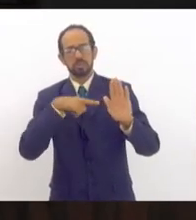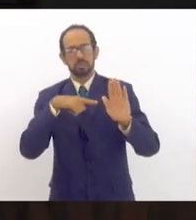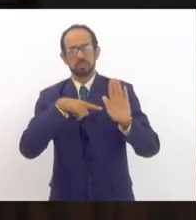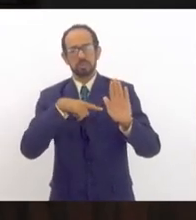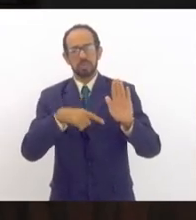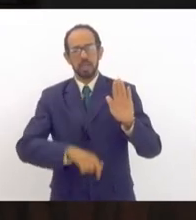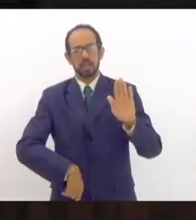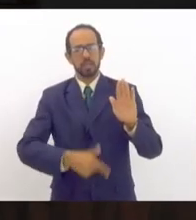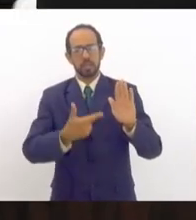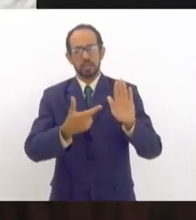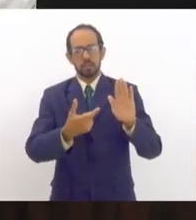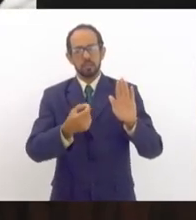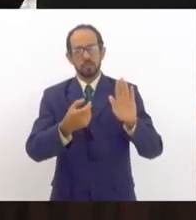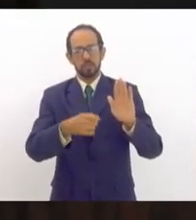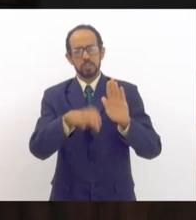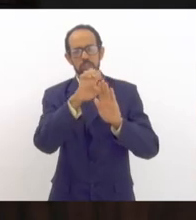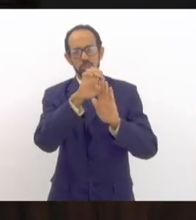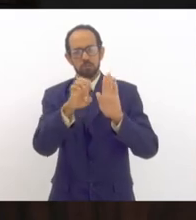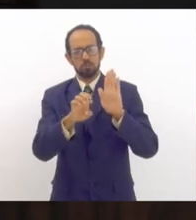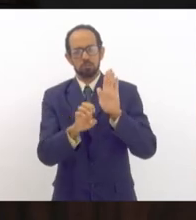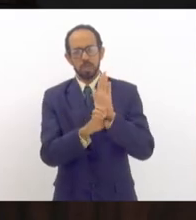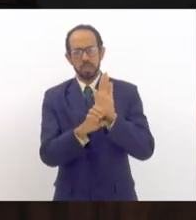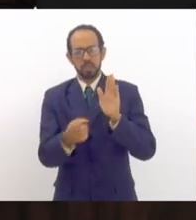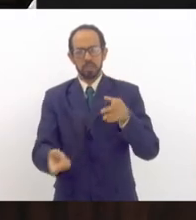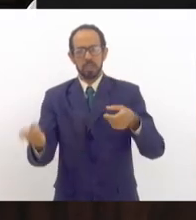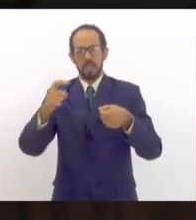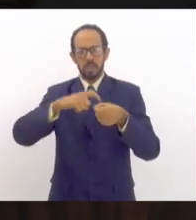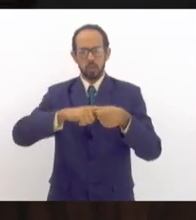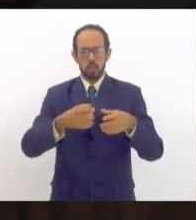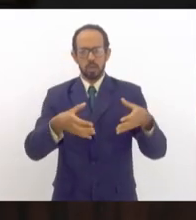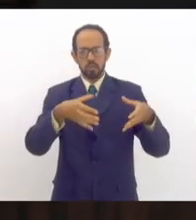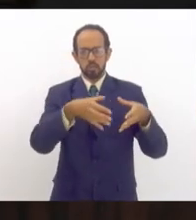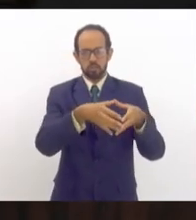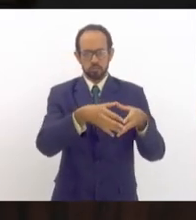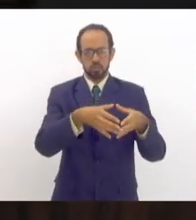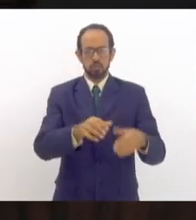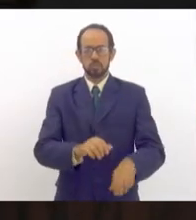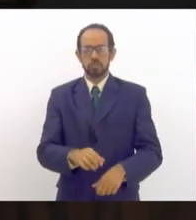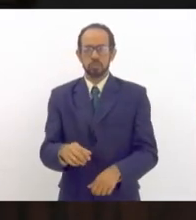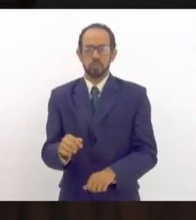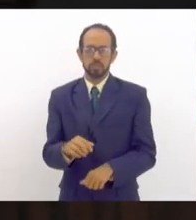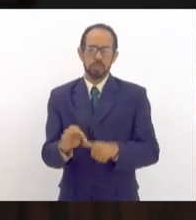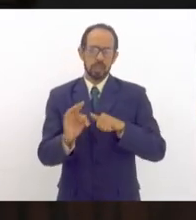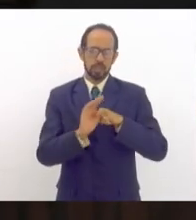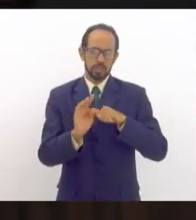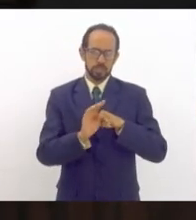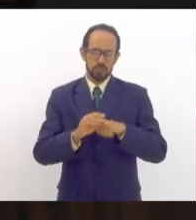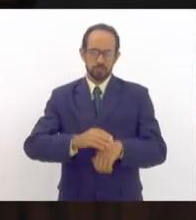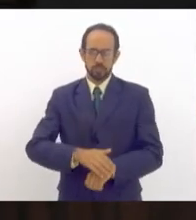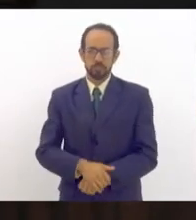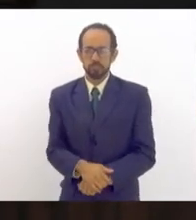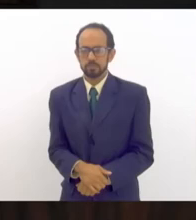apresente proposta recebeu 20 emendas retorna comissões técnicas